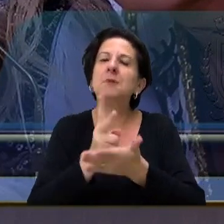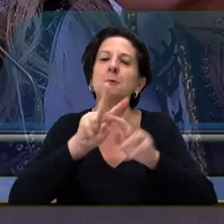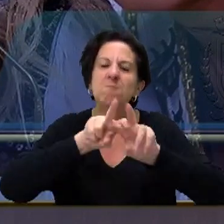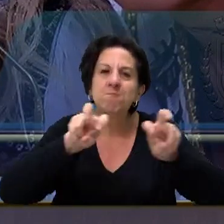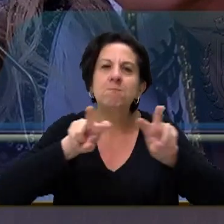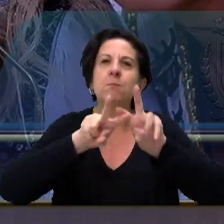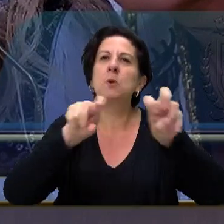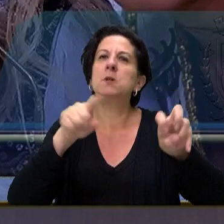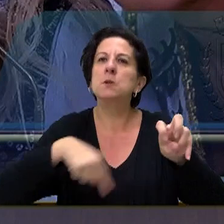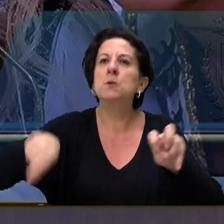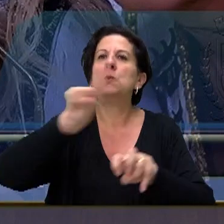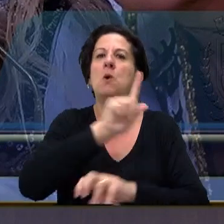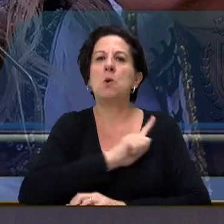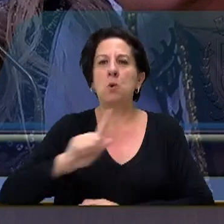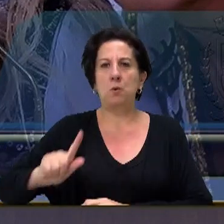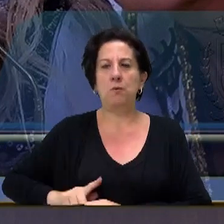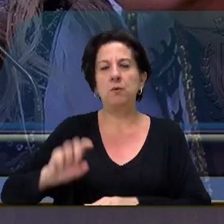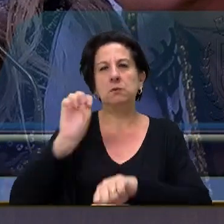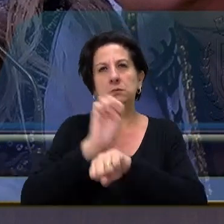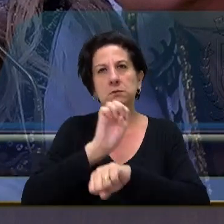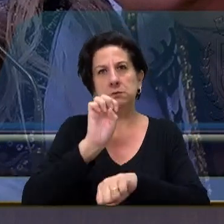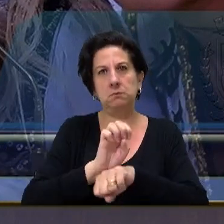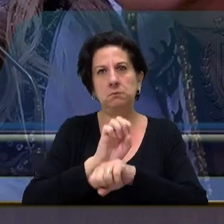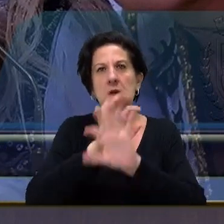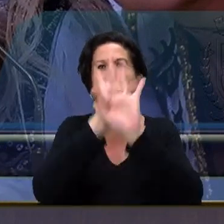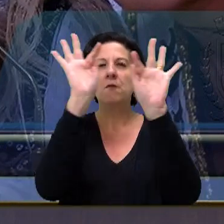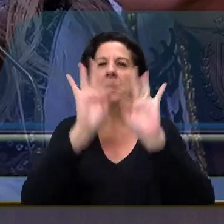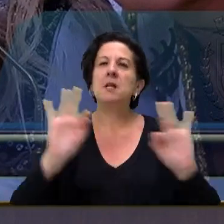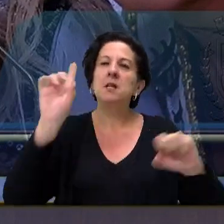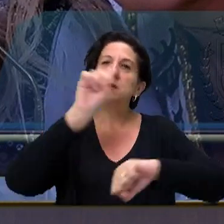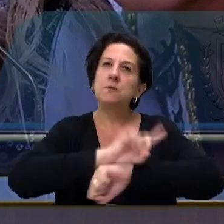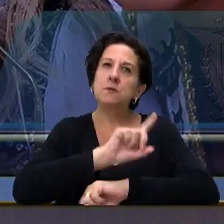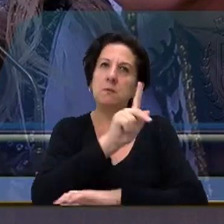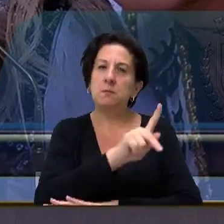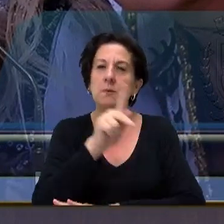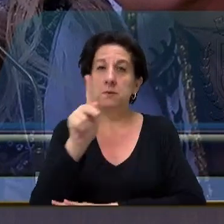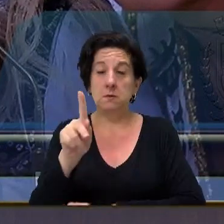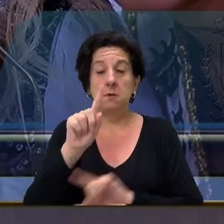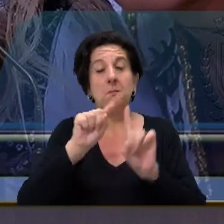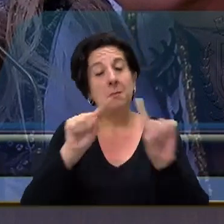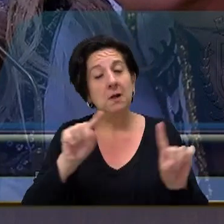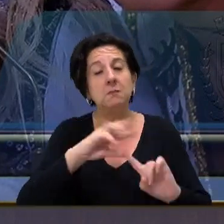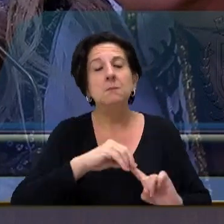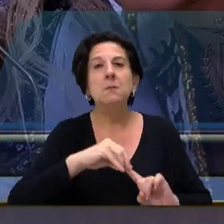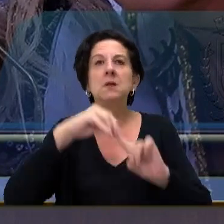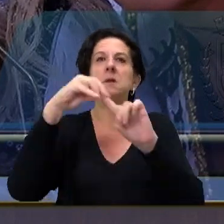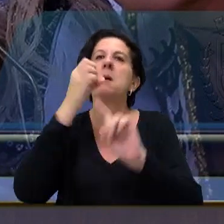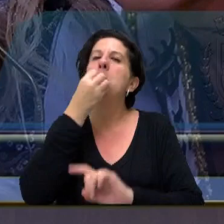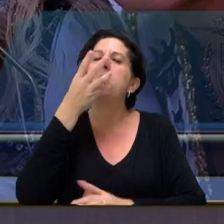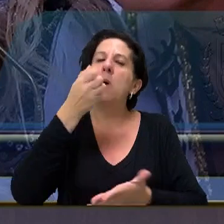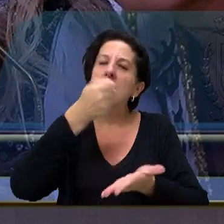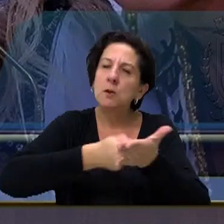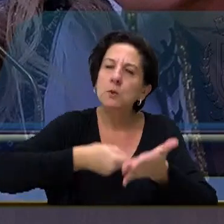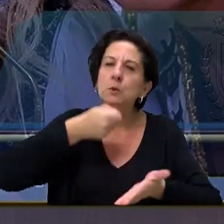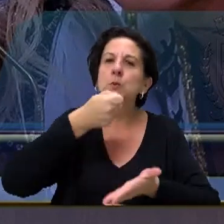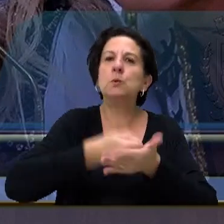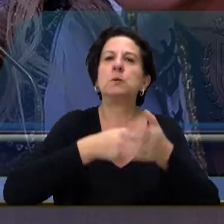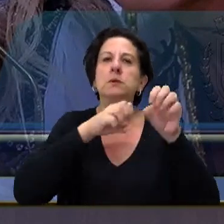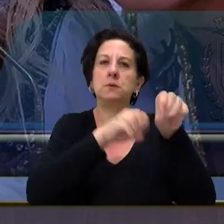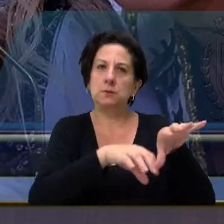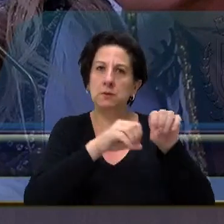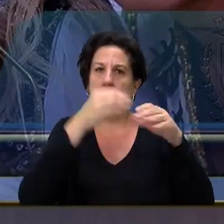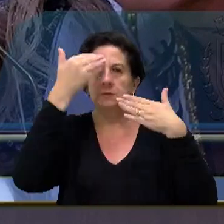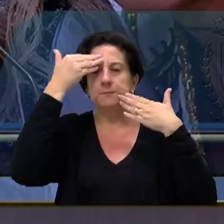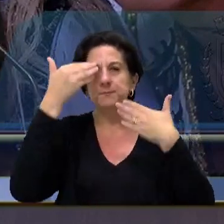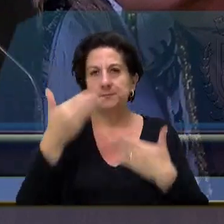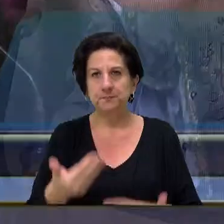a que estamos submetidos pelo governo do Estado. Feliz dia do professor, mas principalmente boa luta aos nossos educadores.